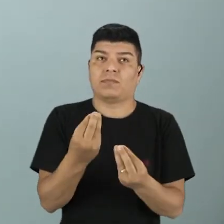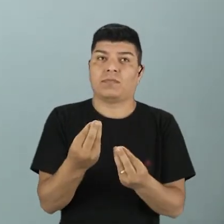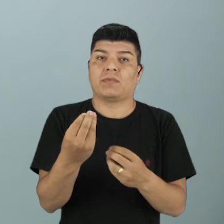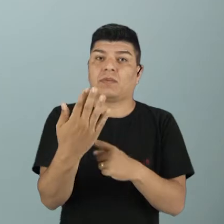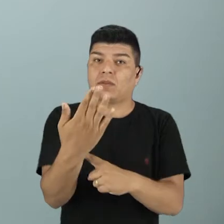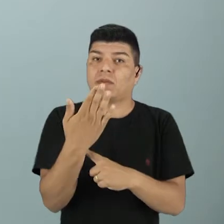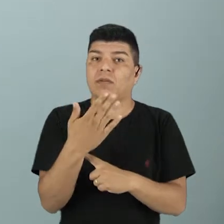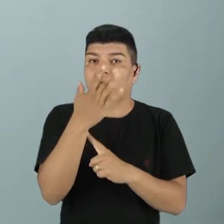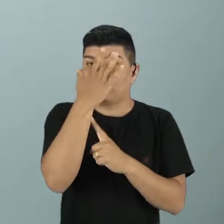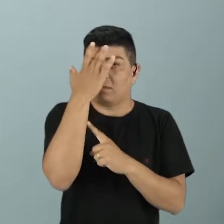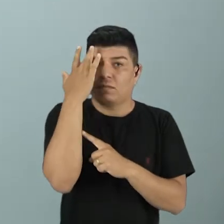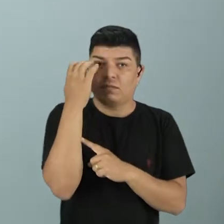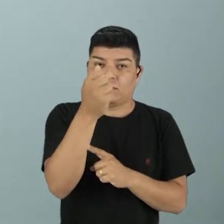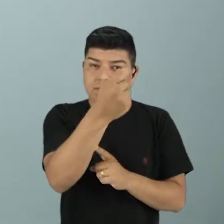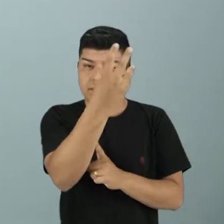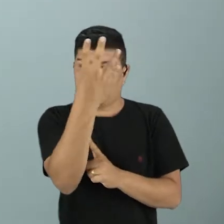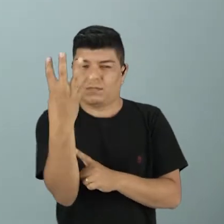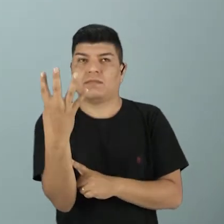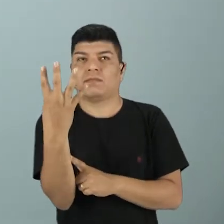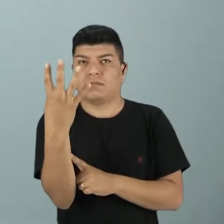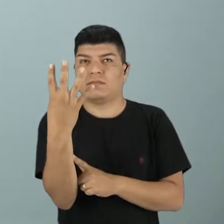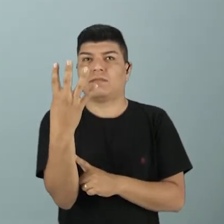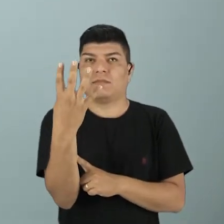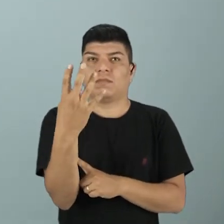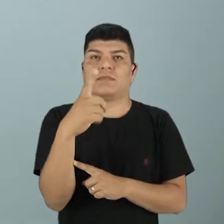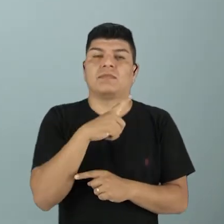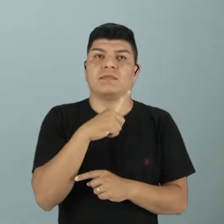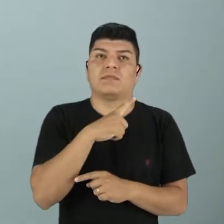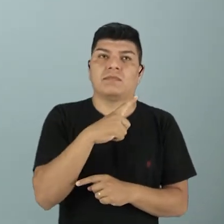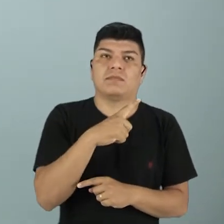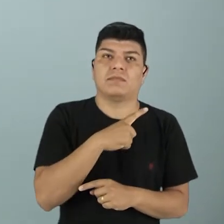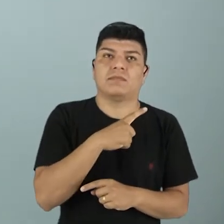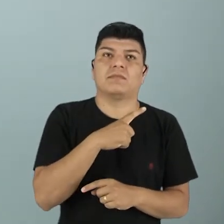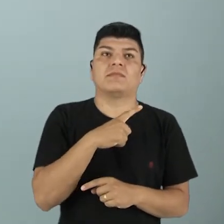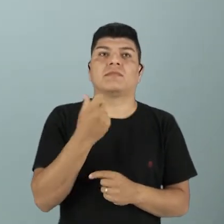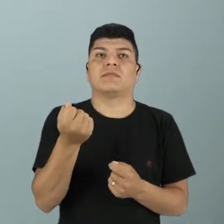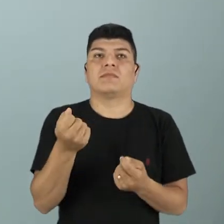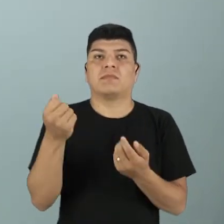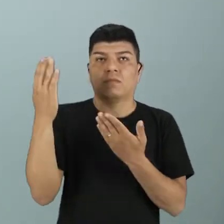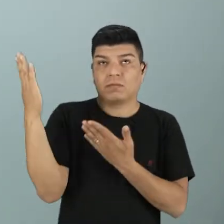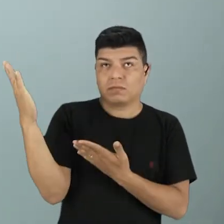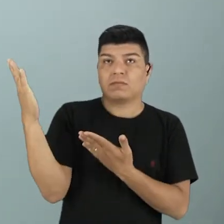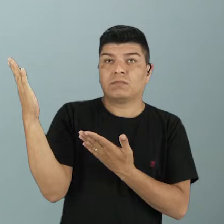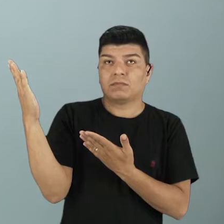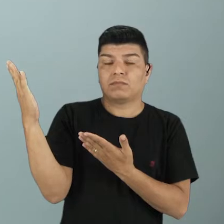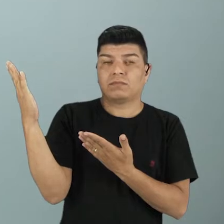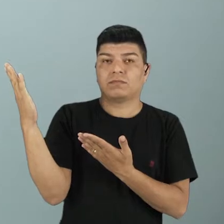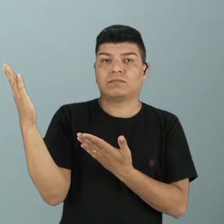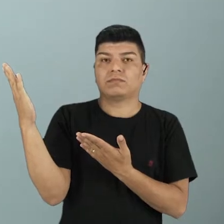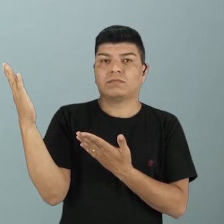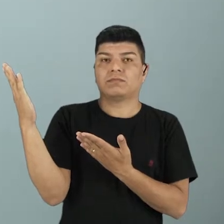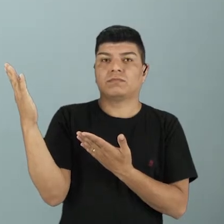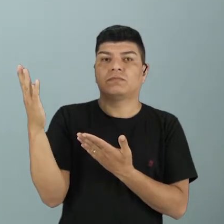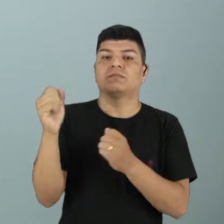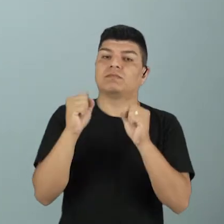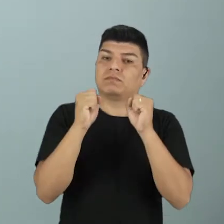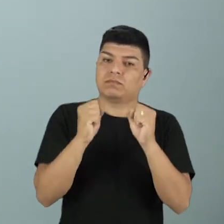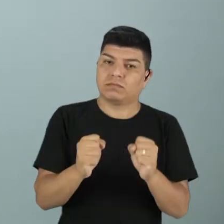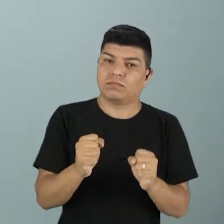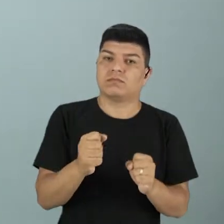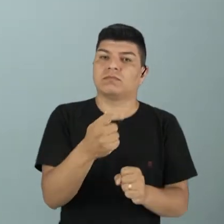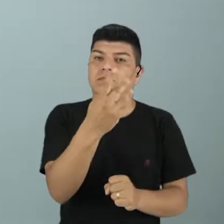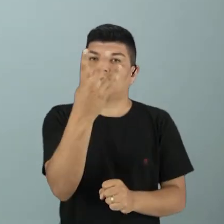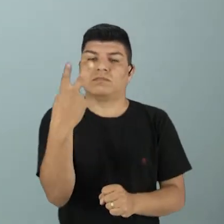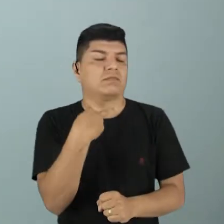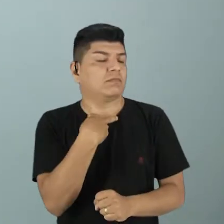ajudar a gente são os nossos quantificadores. E nós temos quantificadores, os quantifiers, tanto para contáveis quanto para